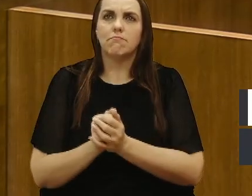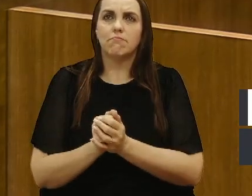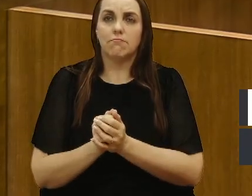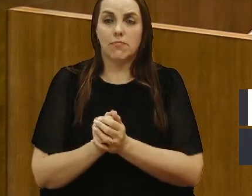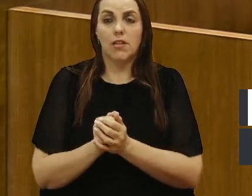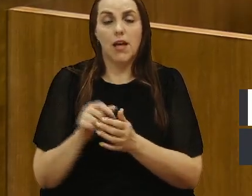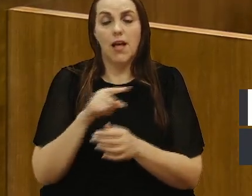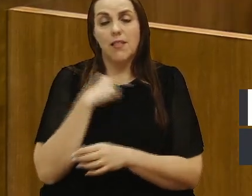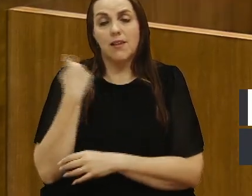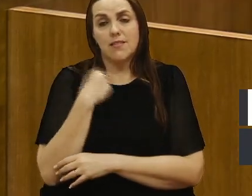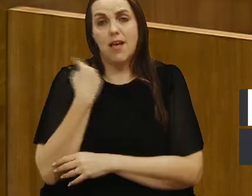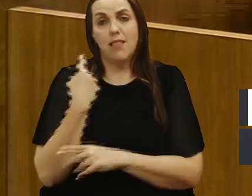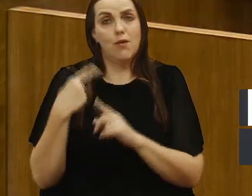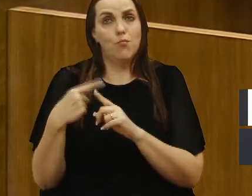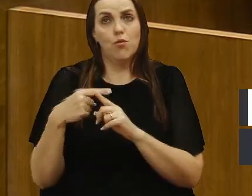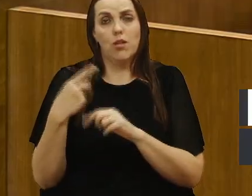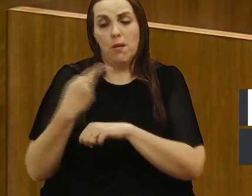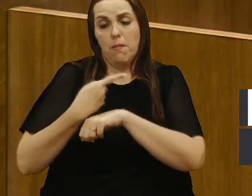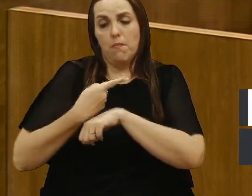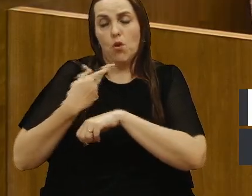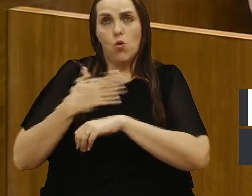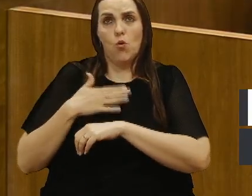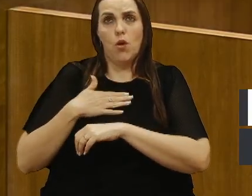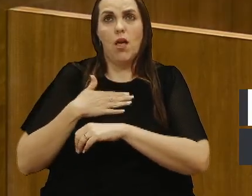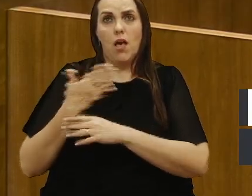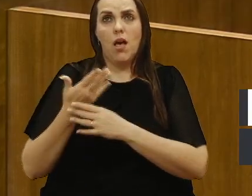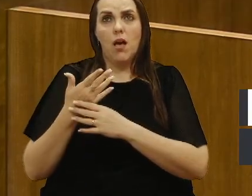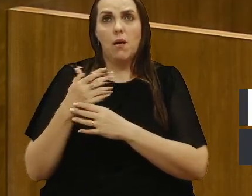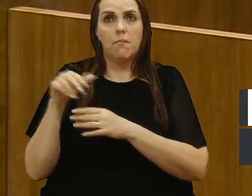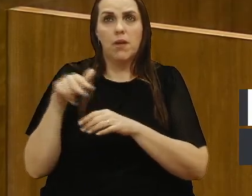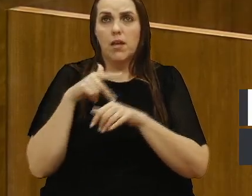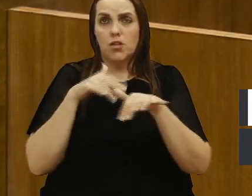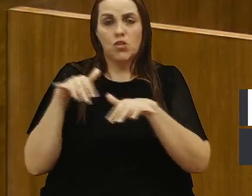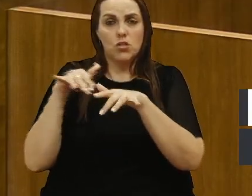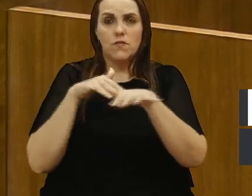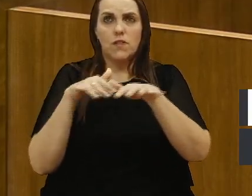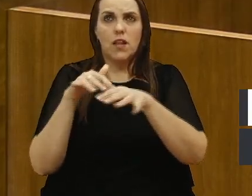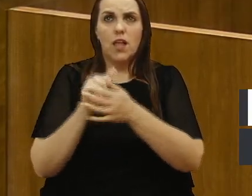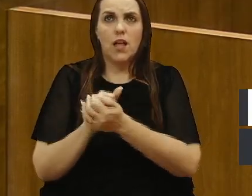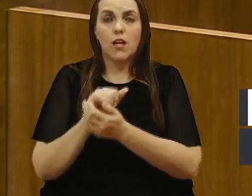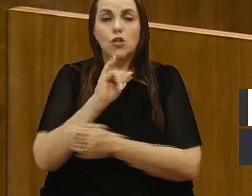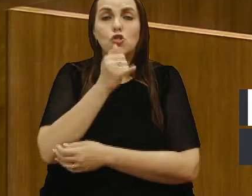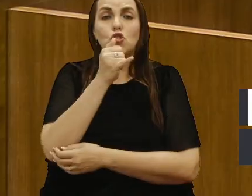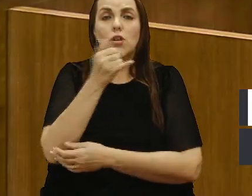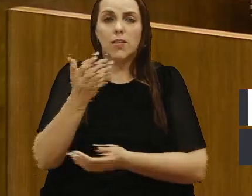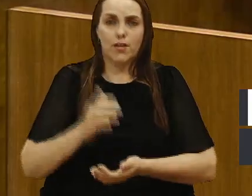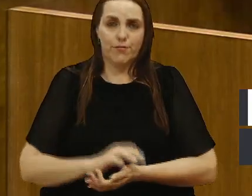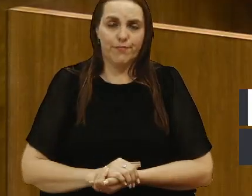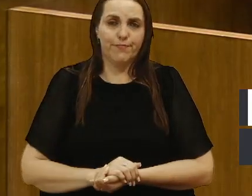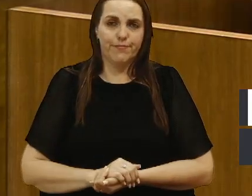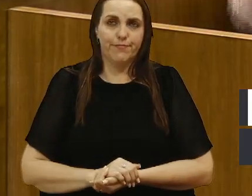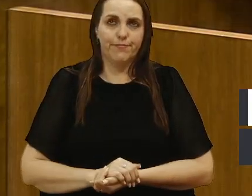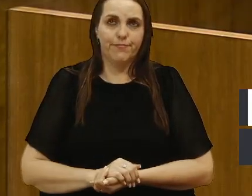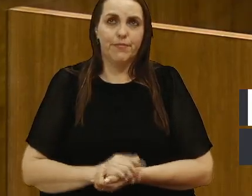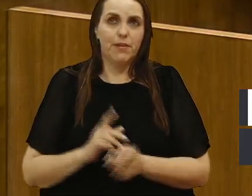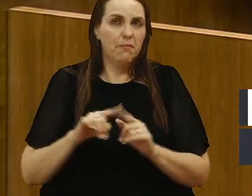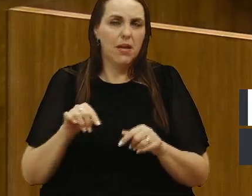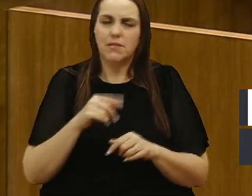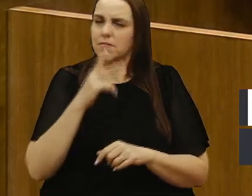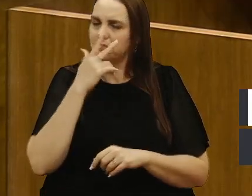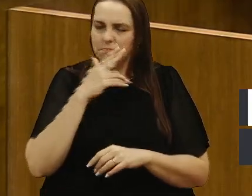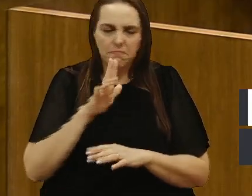tardia, porque vieram me procurar para desfilar, para a nossa comunidade desfilar, em janeiro. Mas nós mesmo assim estamos